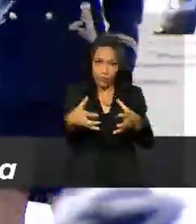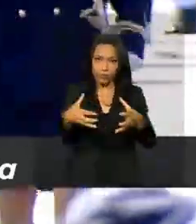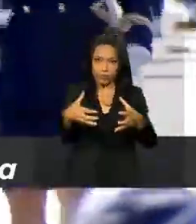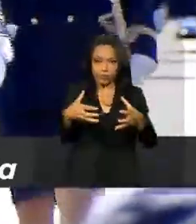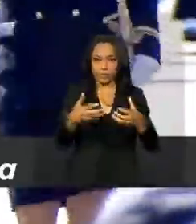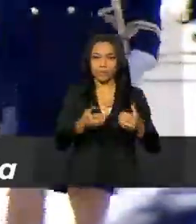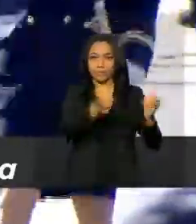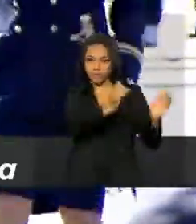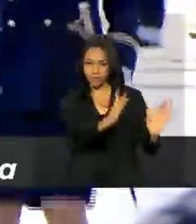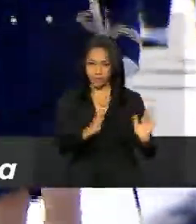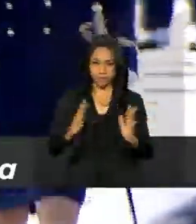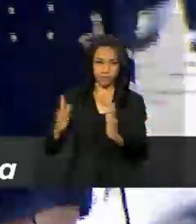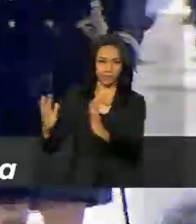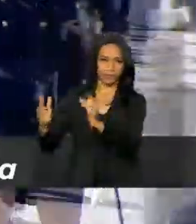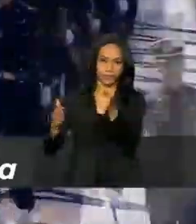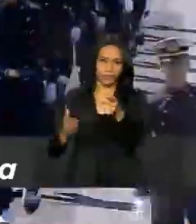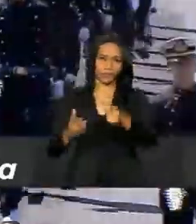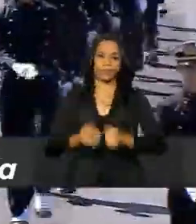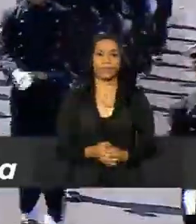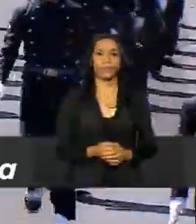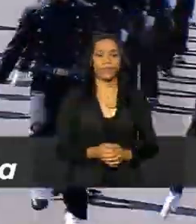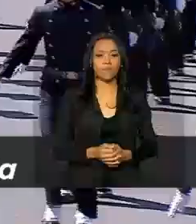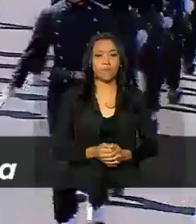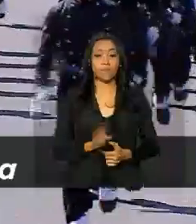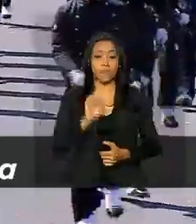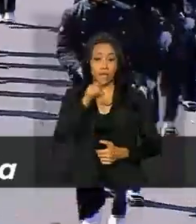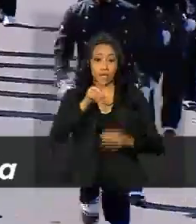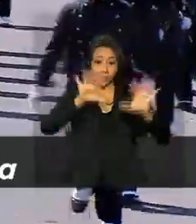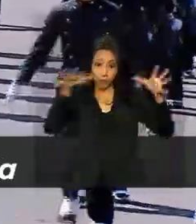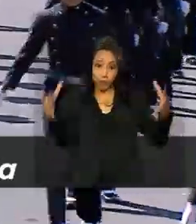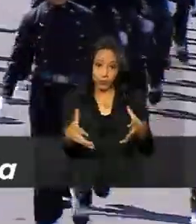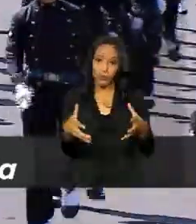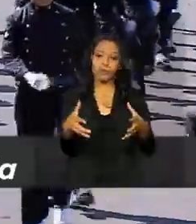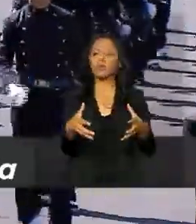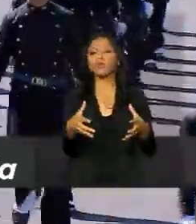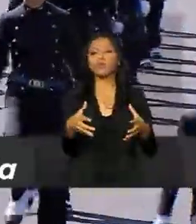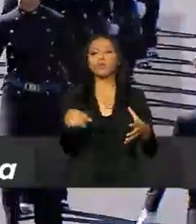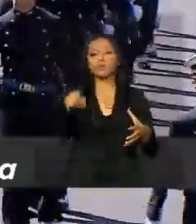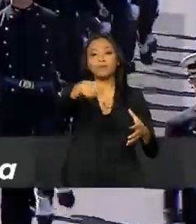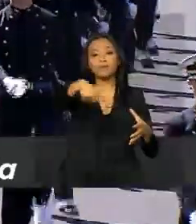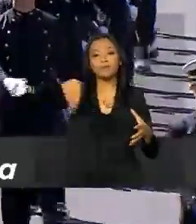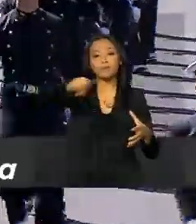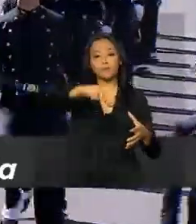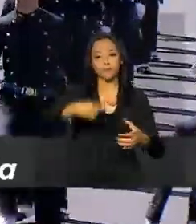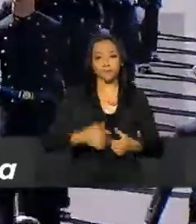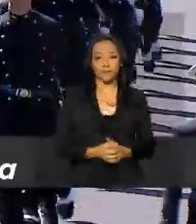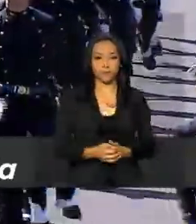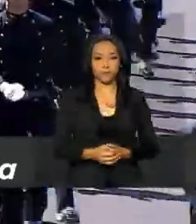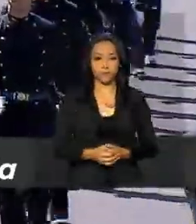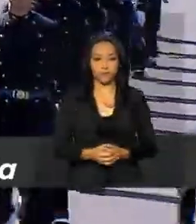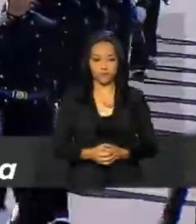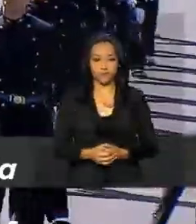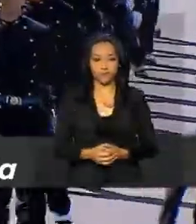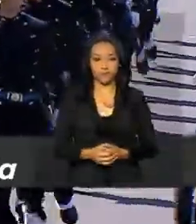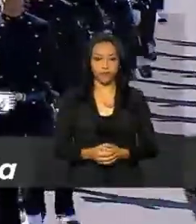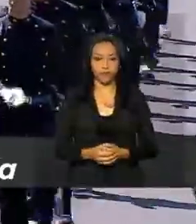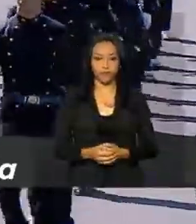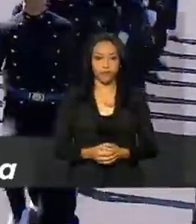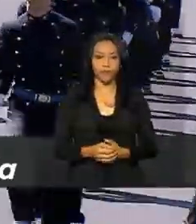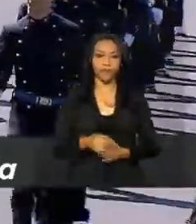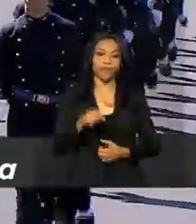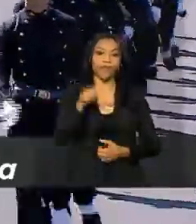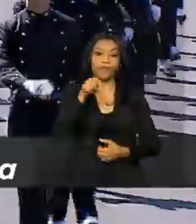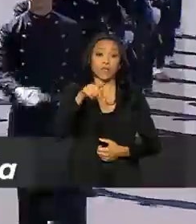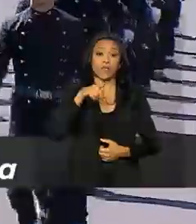A companhia feminina representa... Na verdade, a companhia feminina das mulheres que comemora. À frente do destacamento